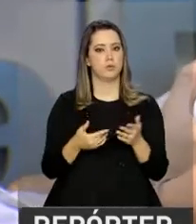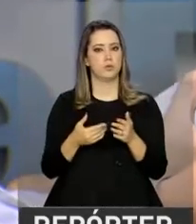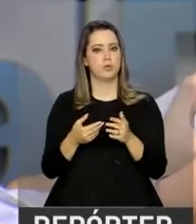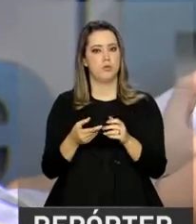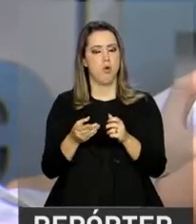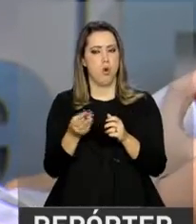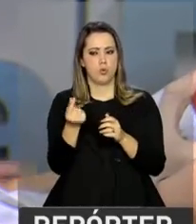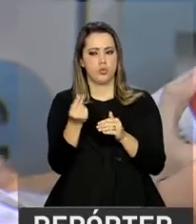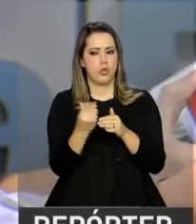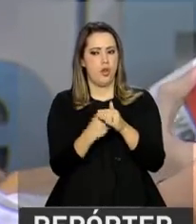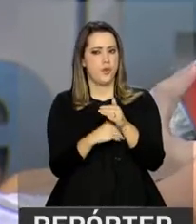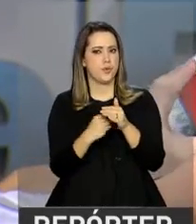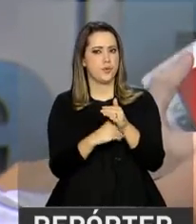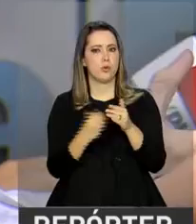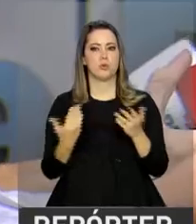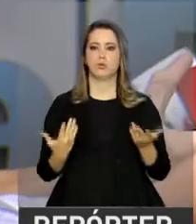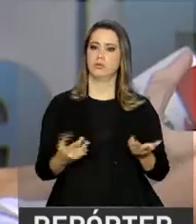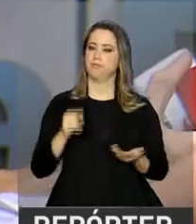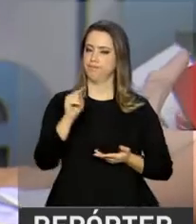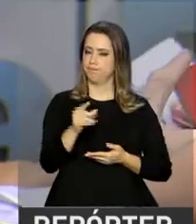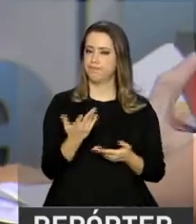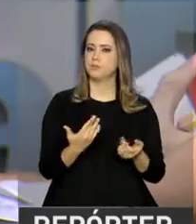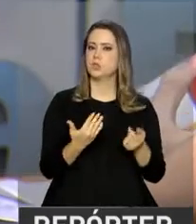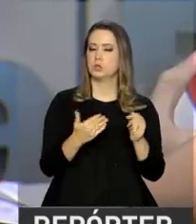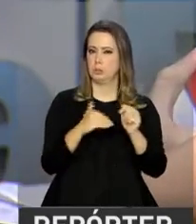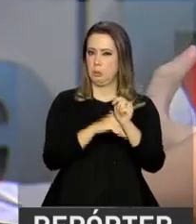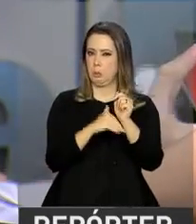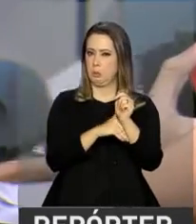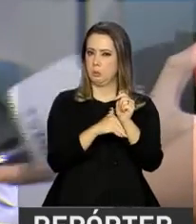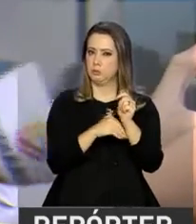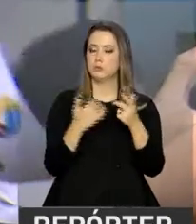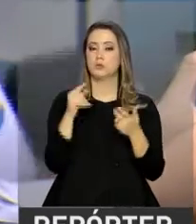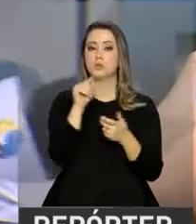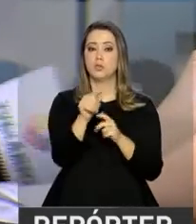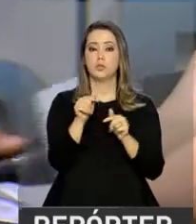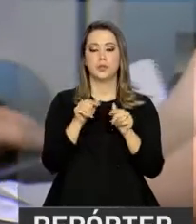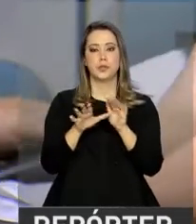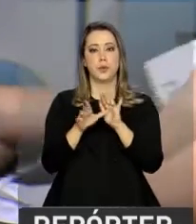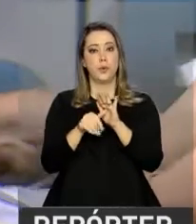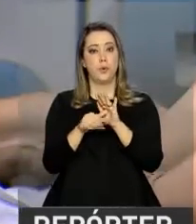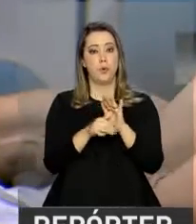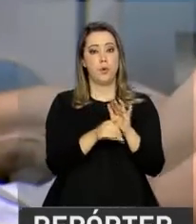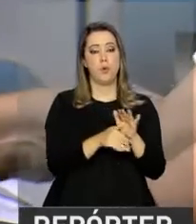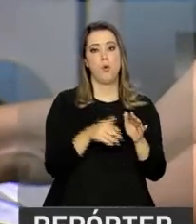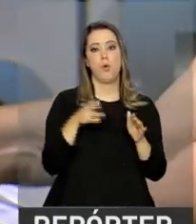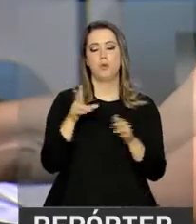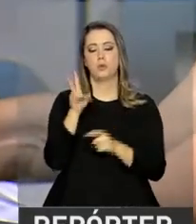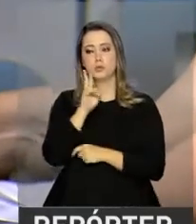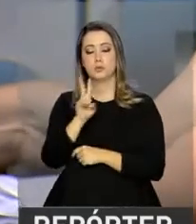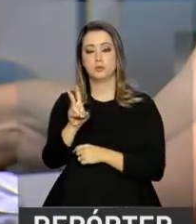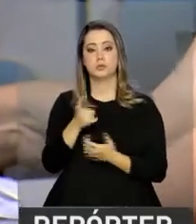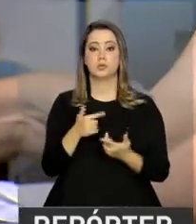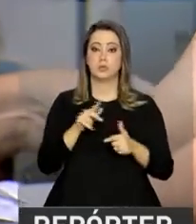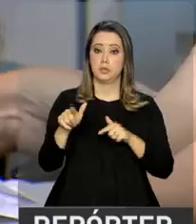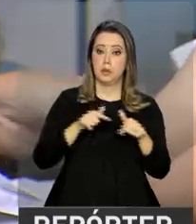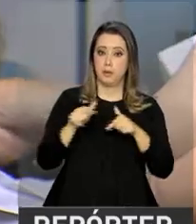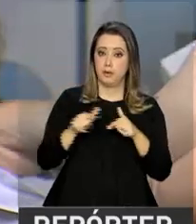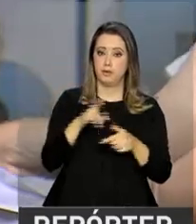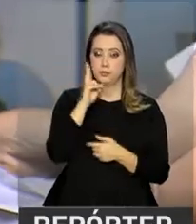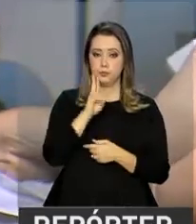são os grandes a continuação dos esquemas de nas grandes operações de fraude que a receita participa em força tarefa